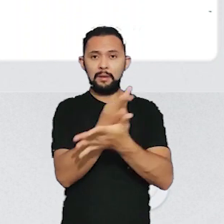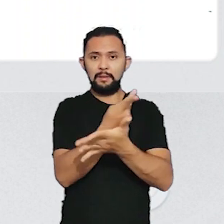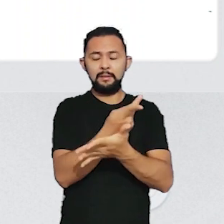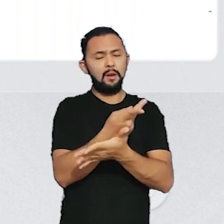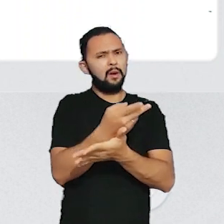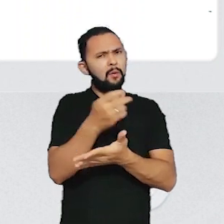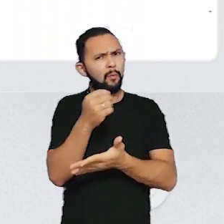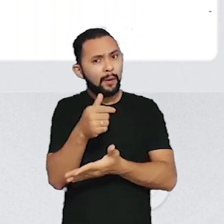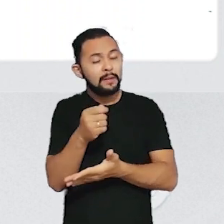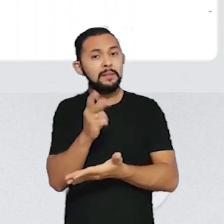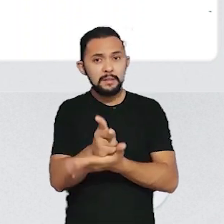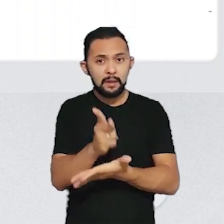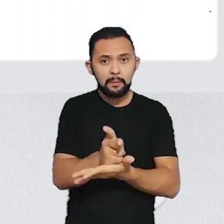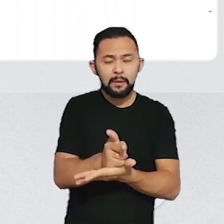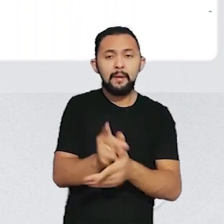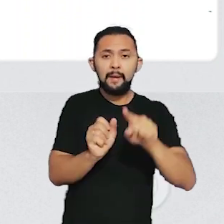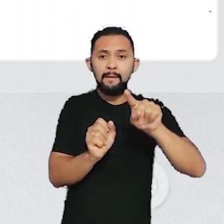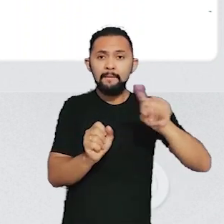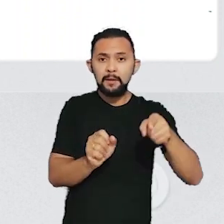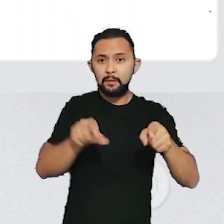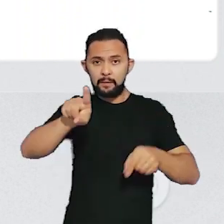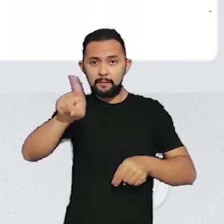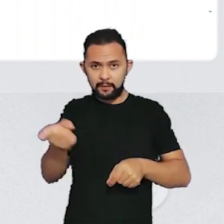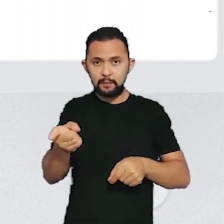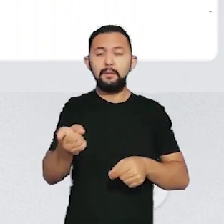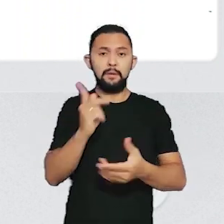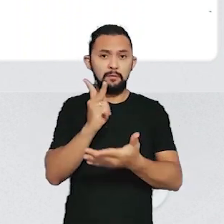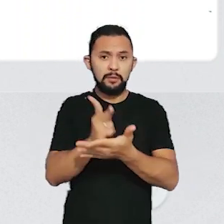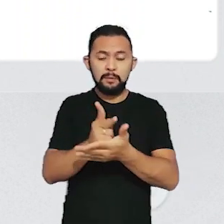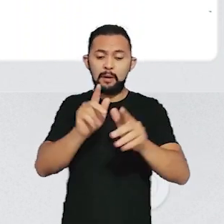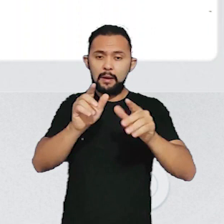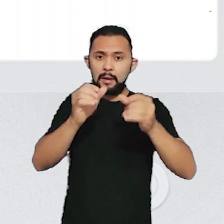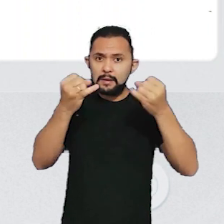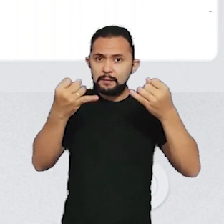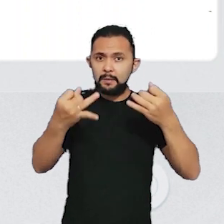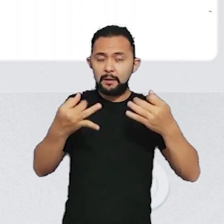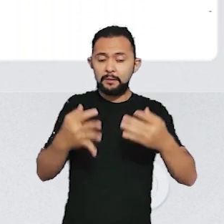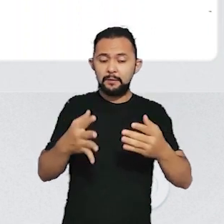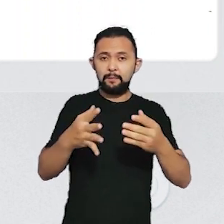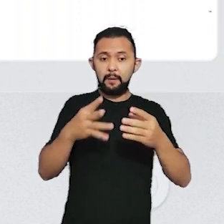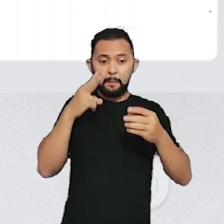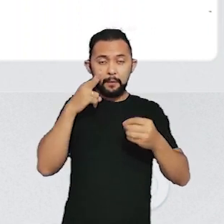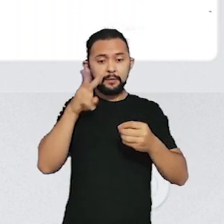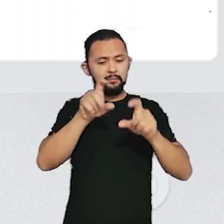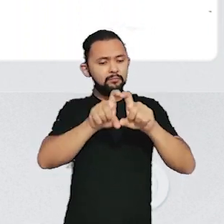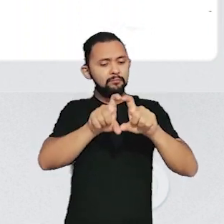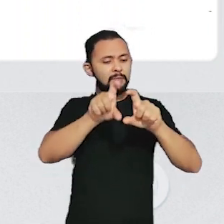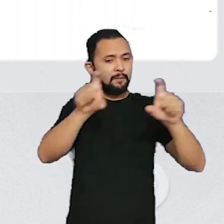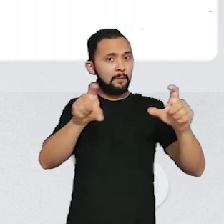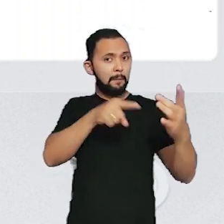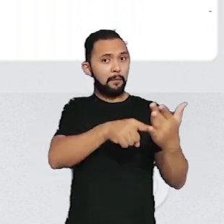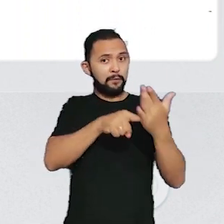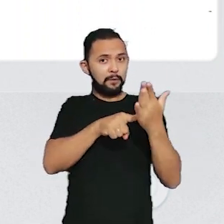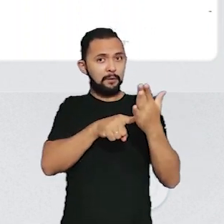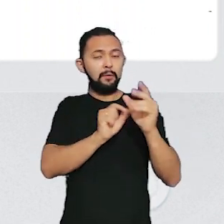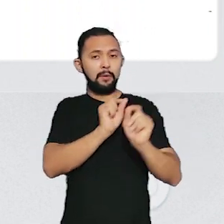tá? Então, as orações adjetivas explicativas vão vir sempre destacadas dentro do período, destacadas aí na maioria